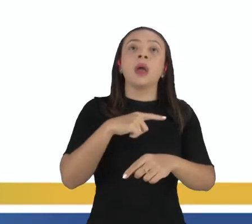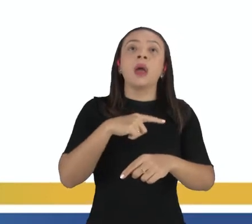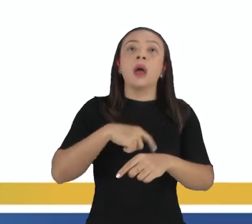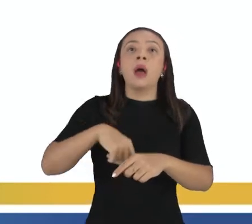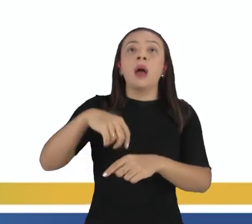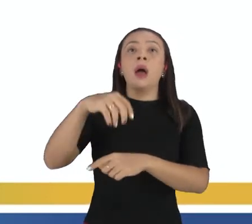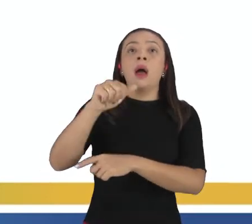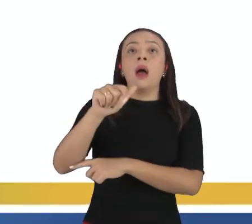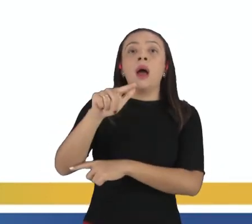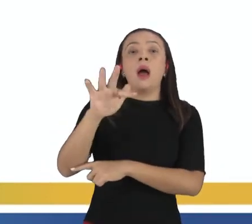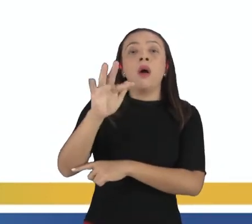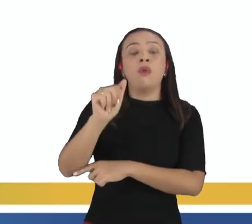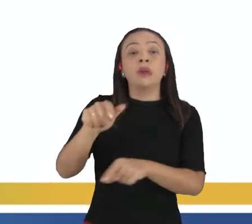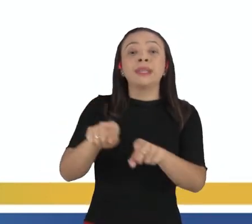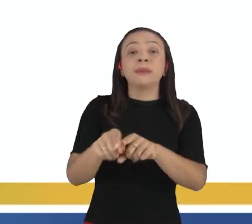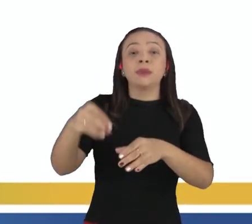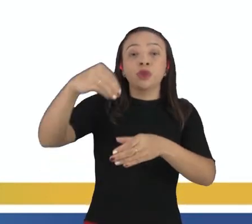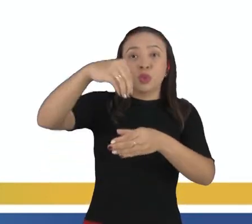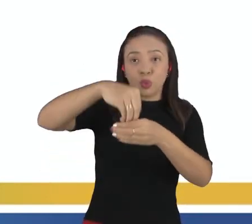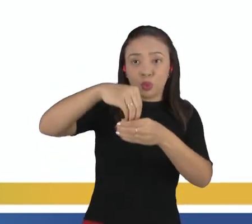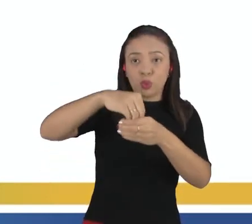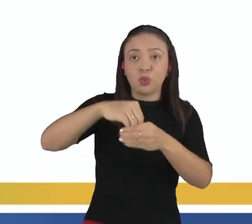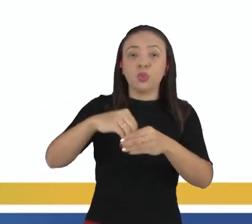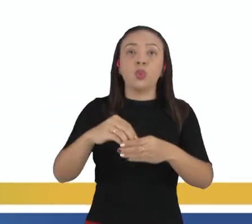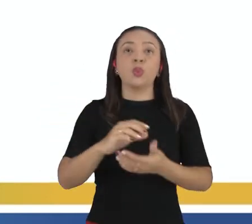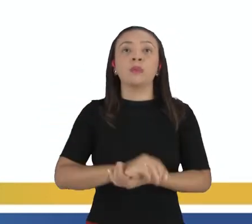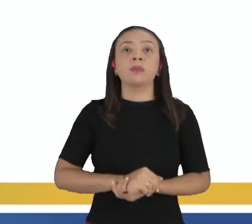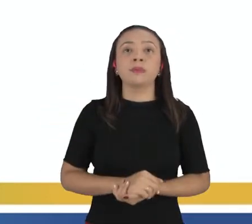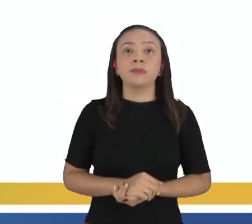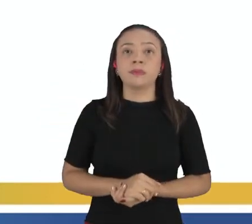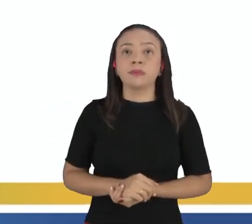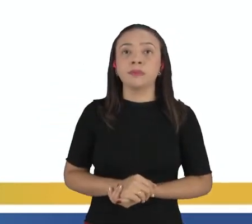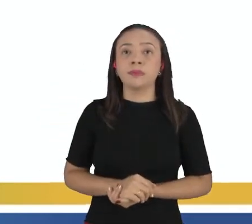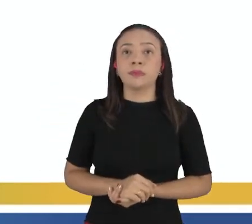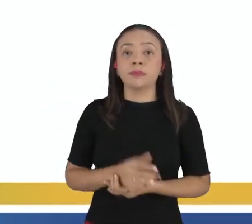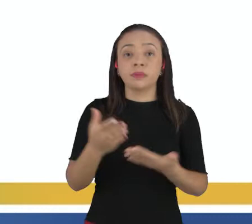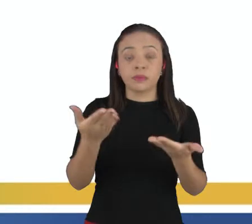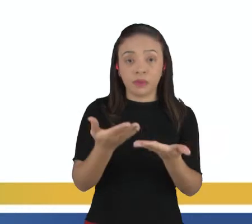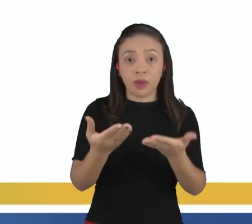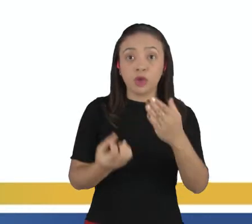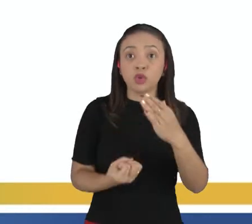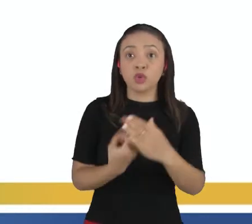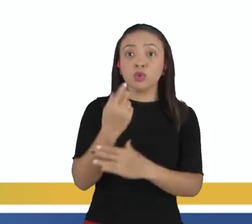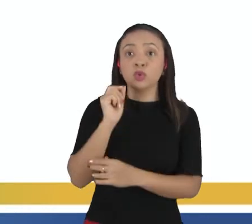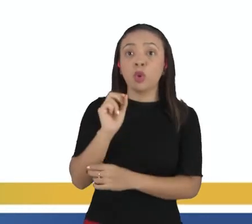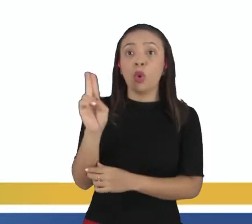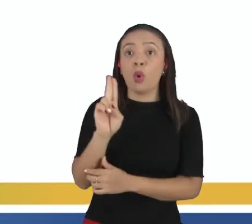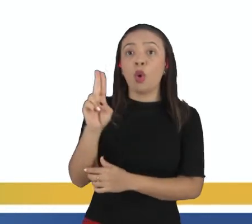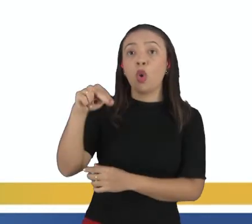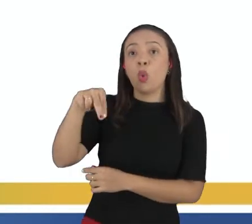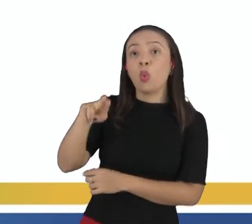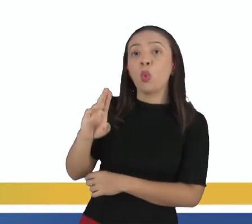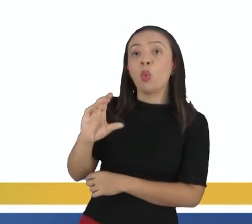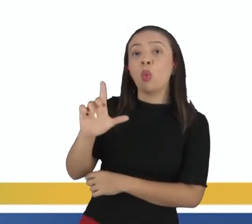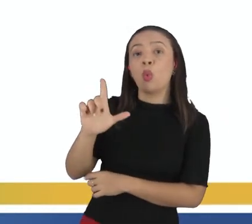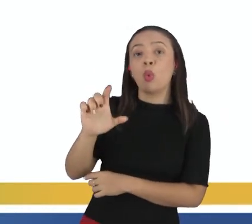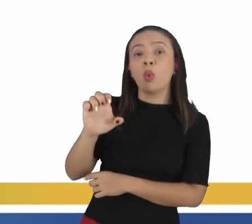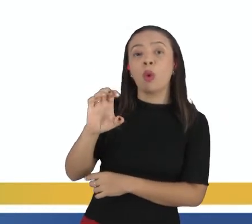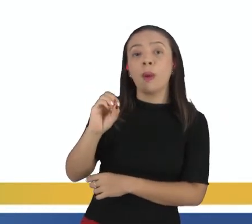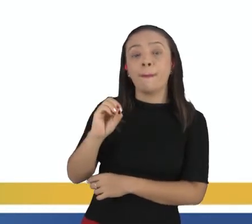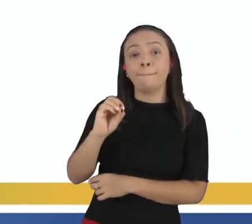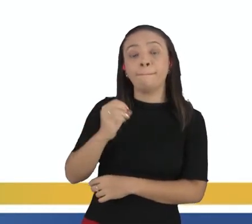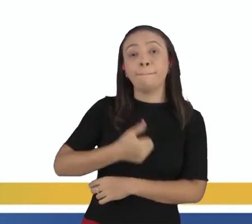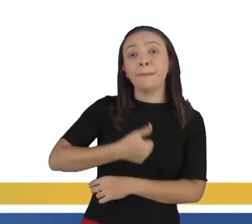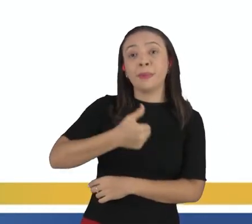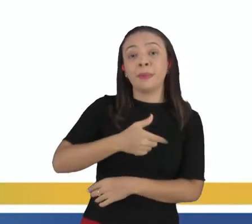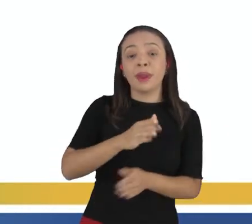o núcleo, né? Que agora, a partir desse experimento de Rutherford, vai aparecer esse termo núcleo, a primeira parte do átomo que o